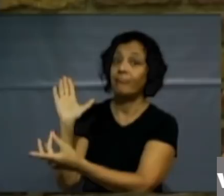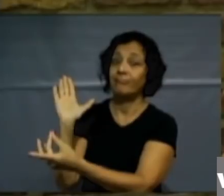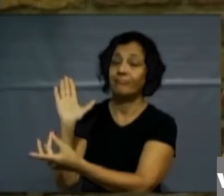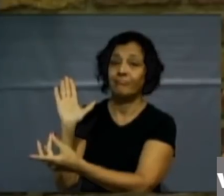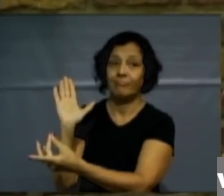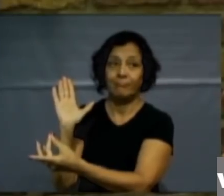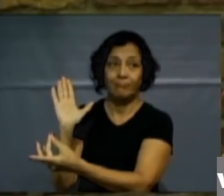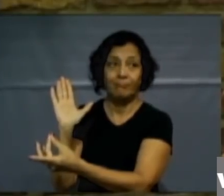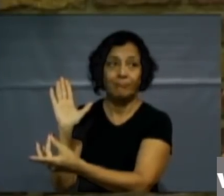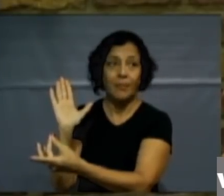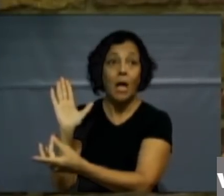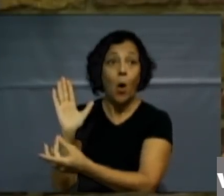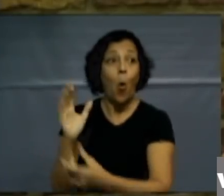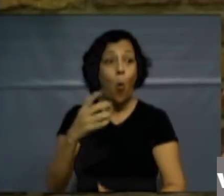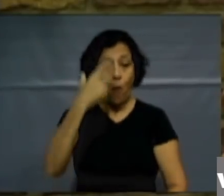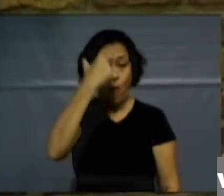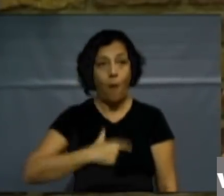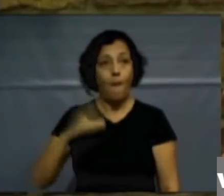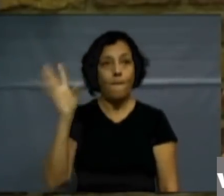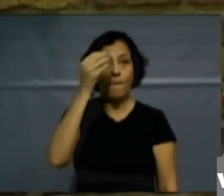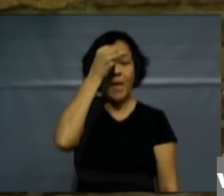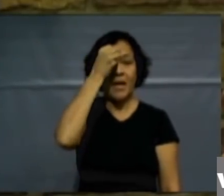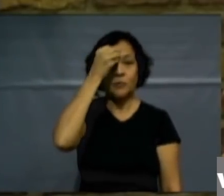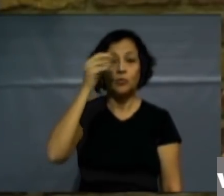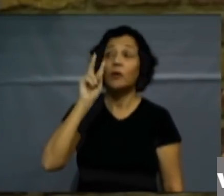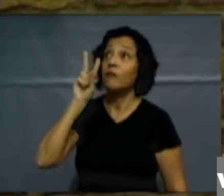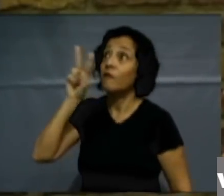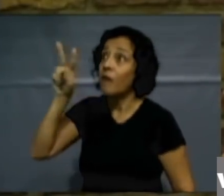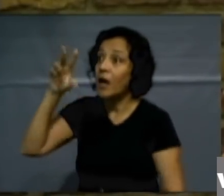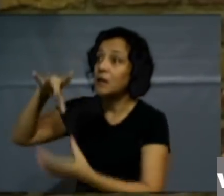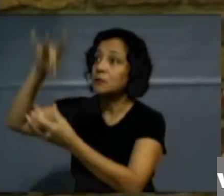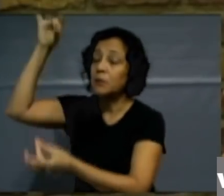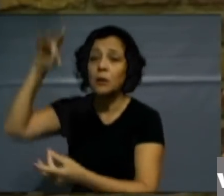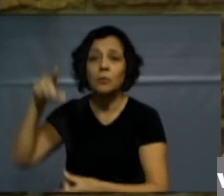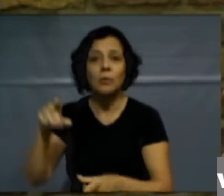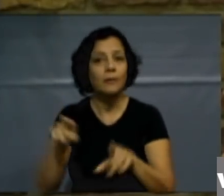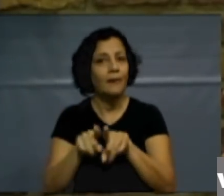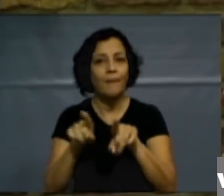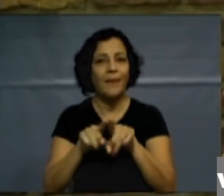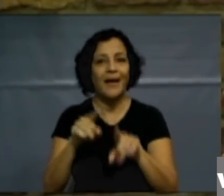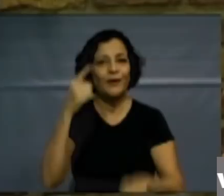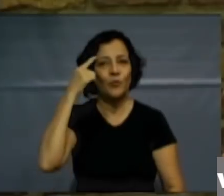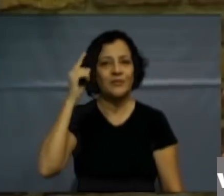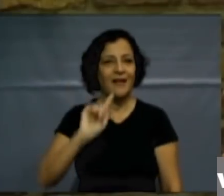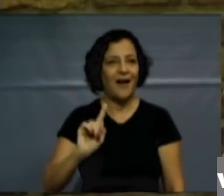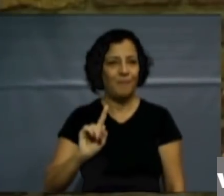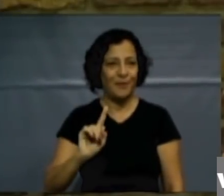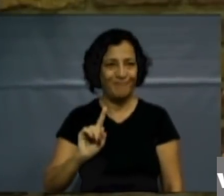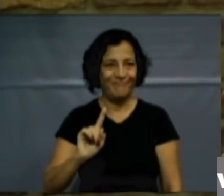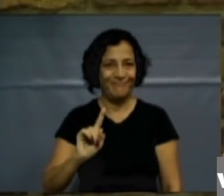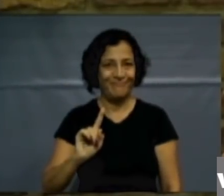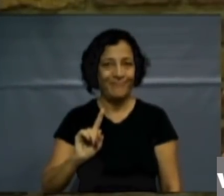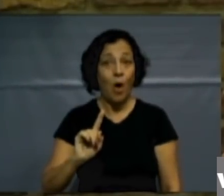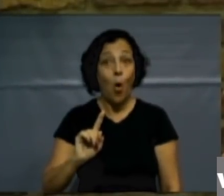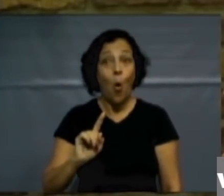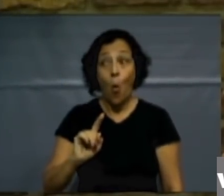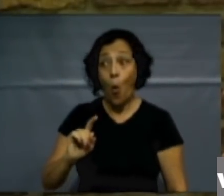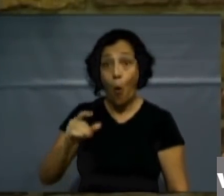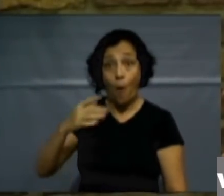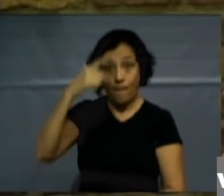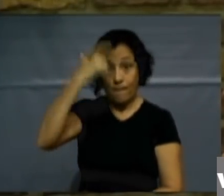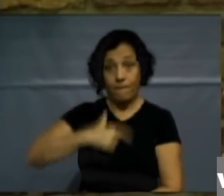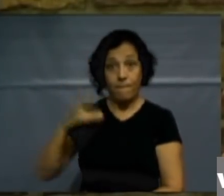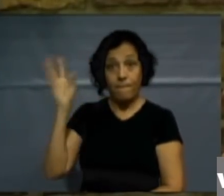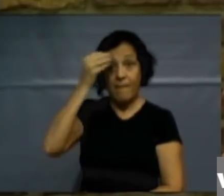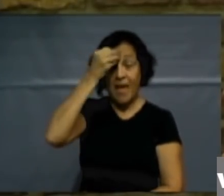Nem o médium vidente sabe, gente. Desculpa, porque o médium vidente, a gente sabe que o médium vidente ele pode ser enganado pela sua visão. Pode